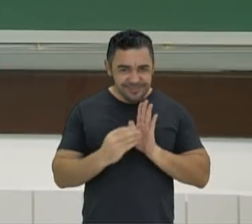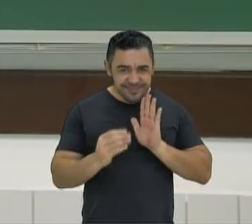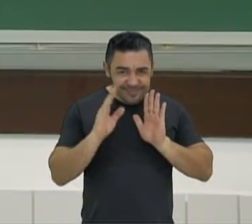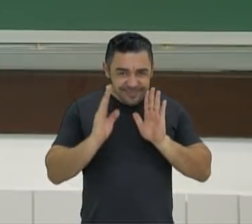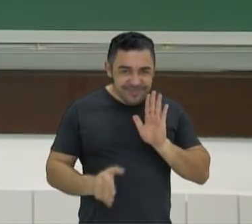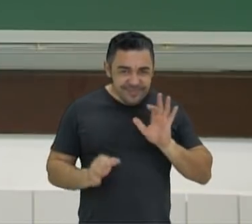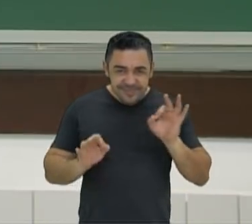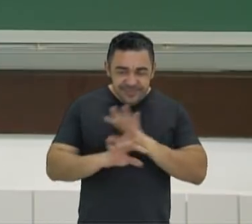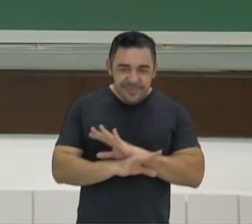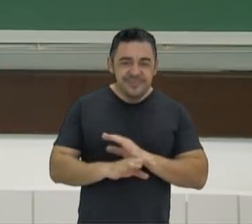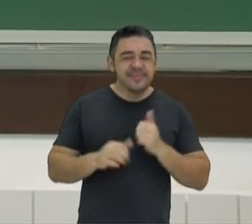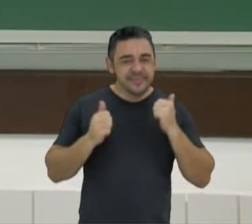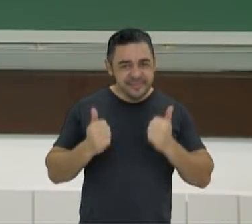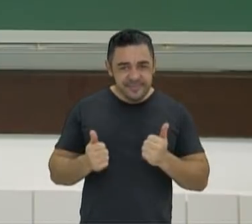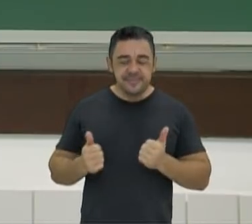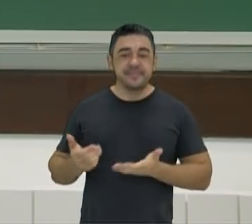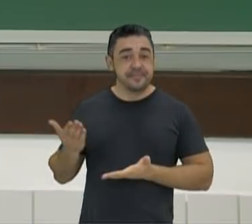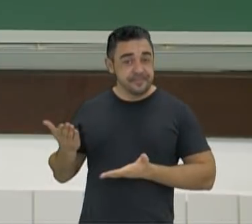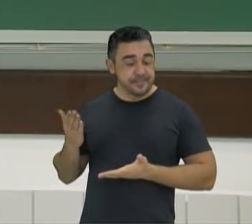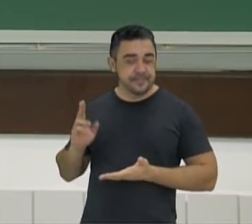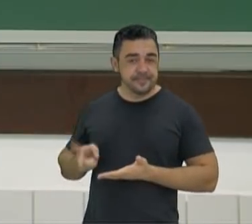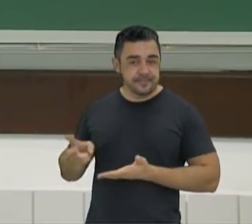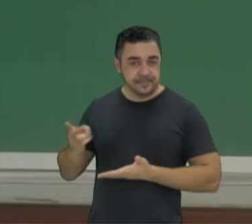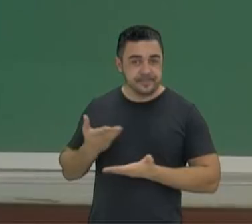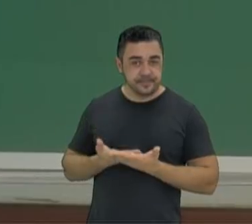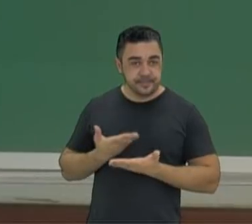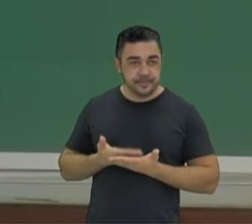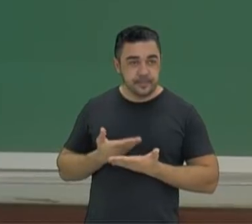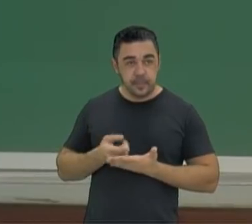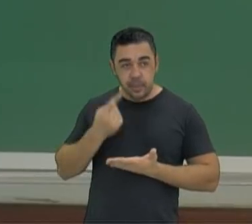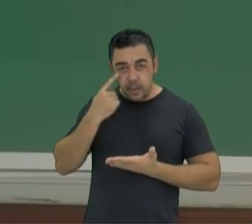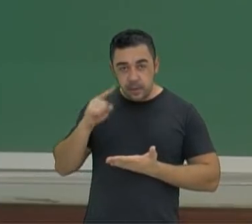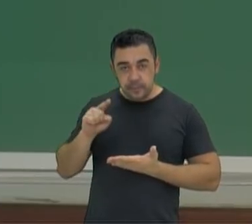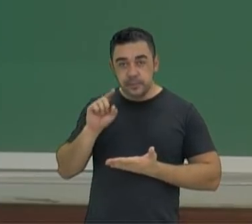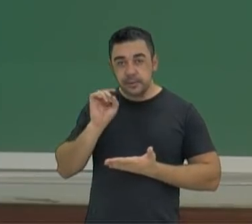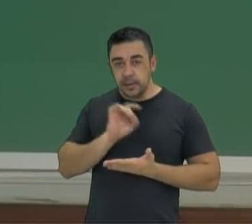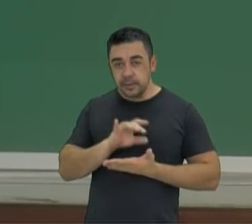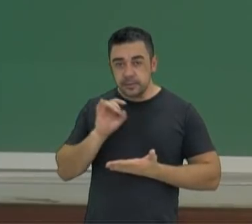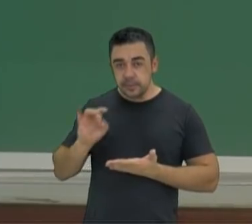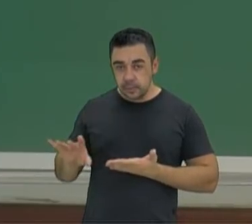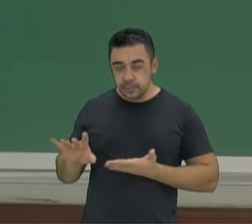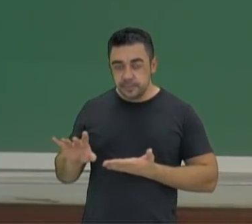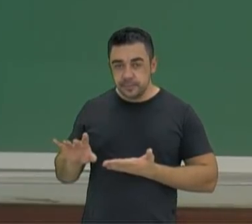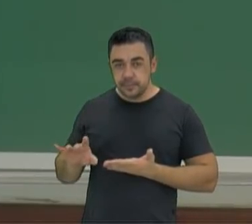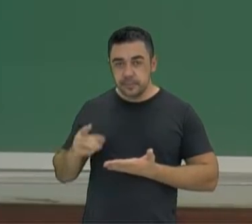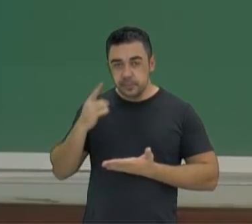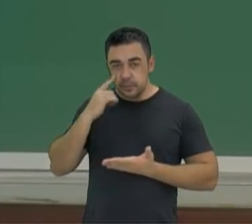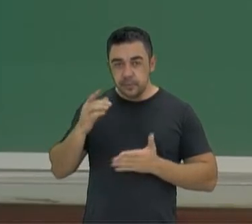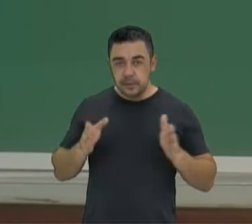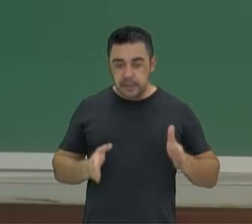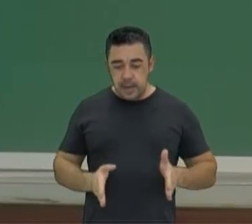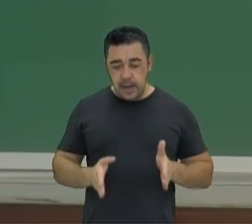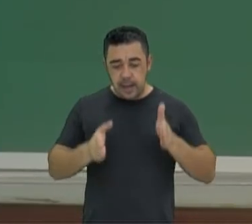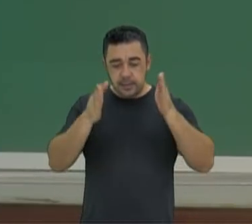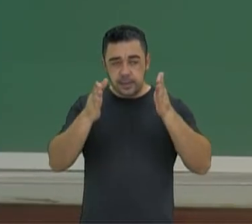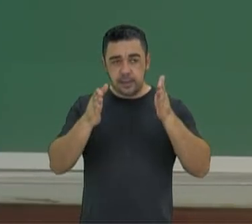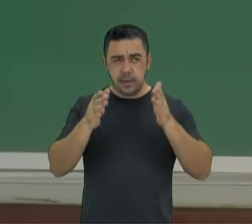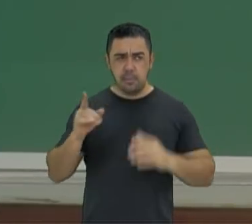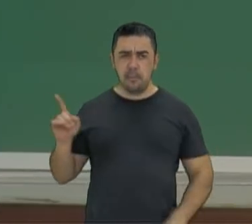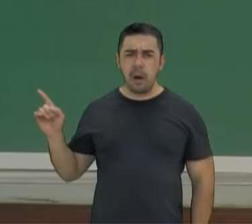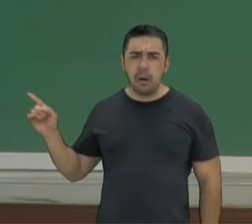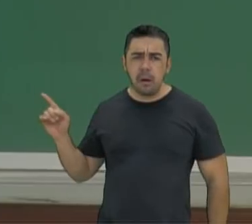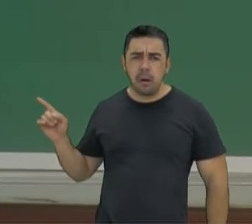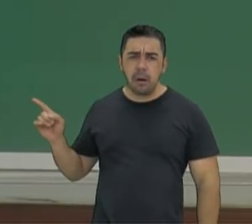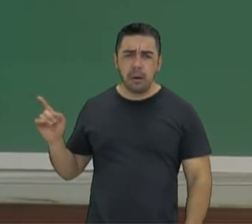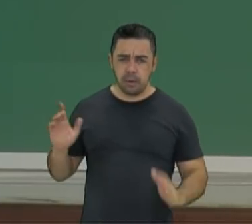Copiaram? Belezinha? Vamos lá, vamos continuar a nossa aula. A gente está vendo os elementos, então olha lá, faces laterais. Professora, mas